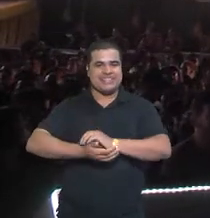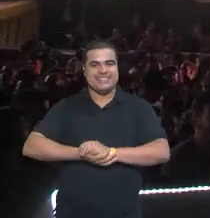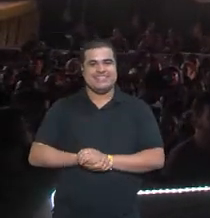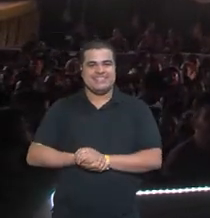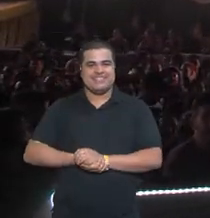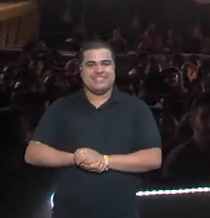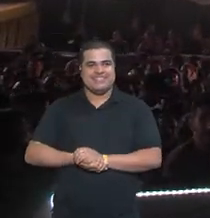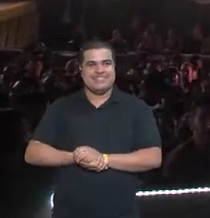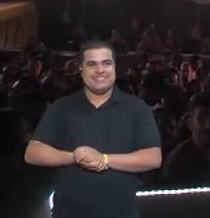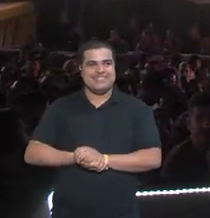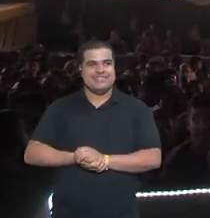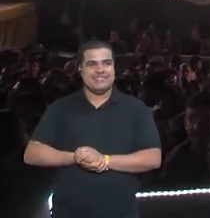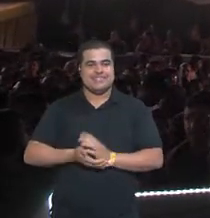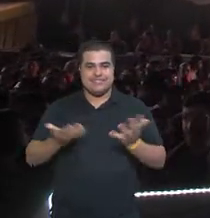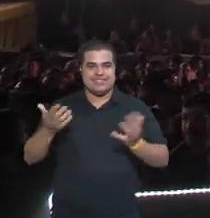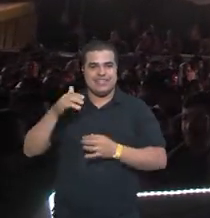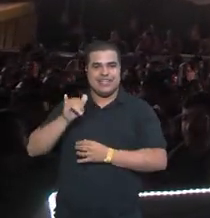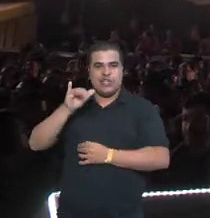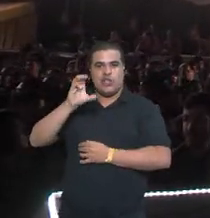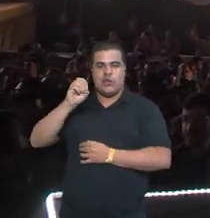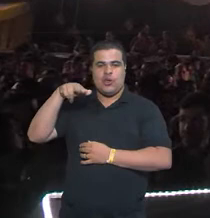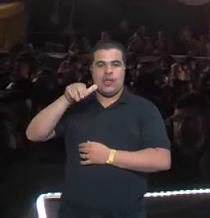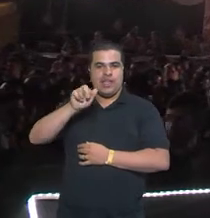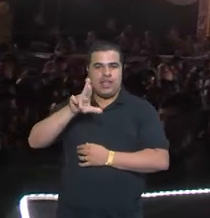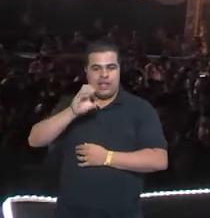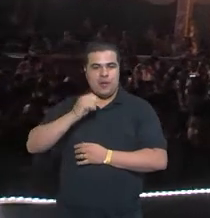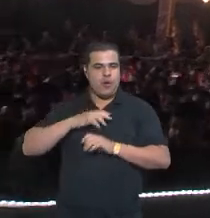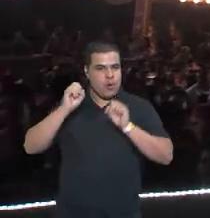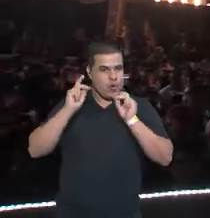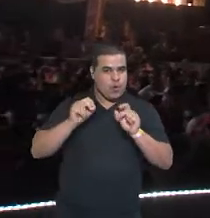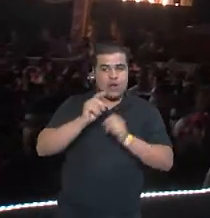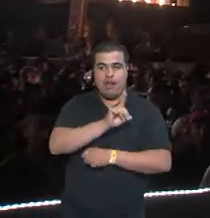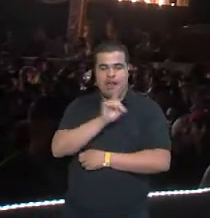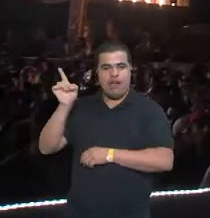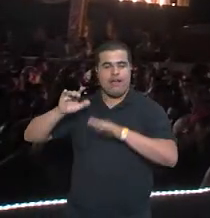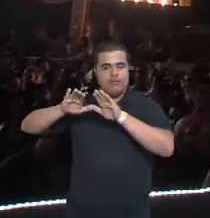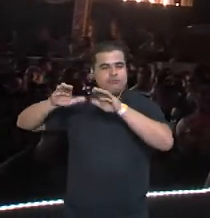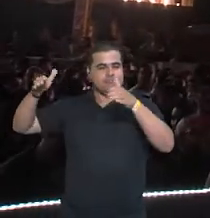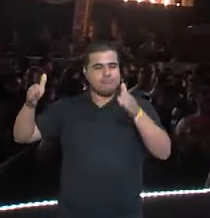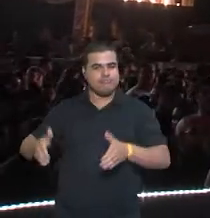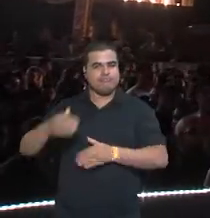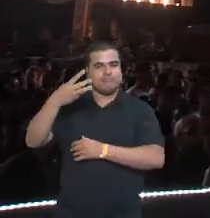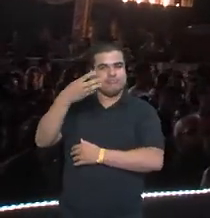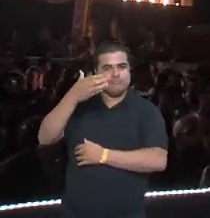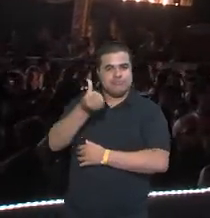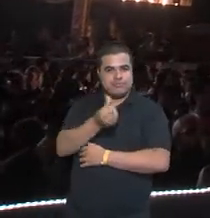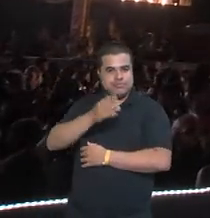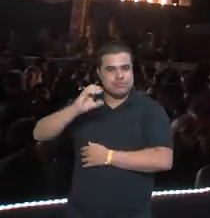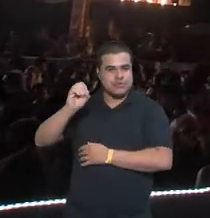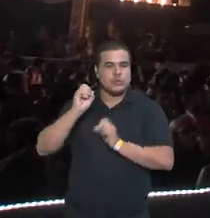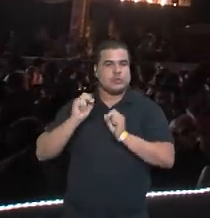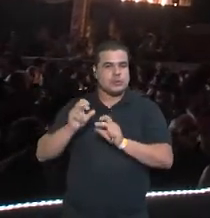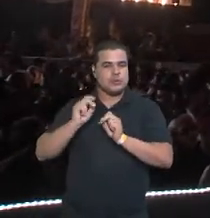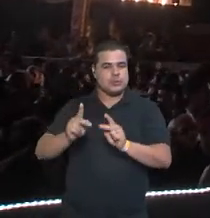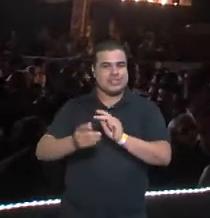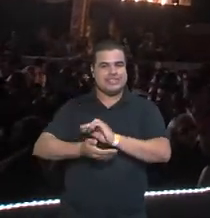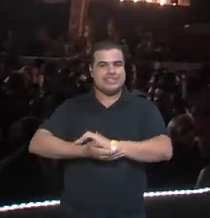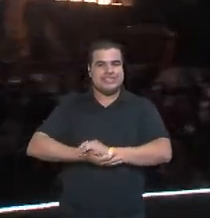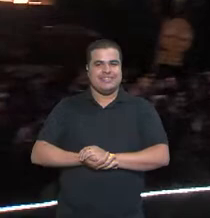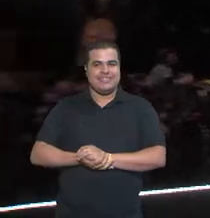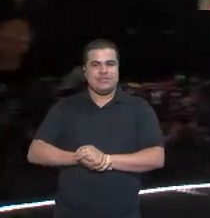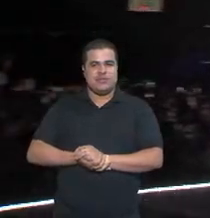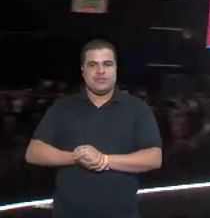E aí aí ó Nara tá pronto e Yonara e manda aí ó no 360 Vamos que vamos vamos